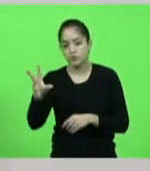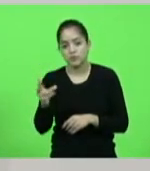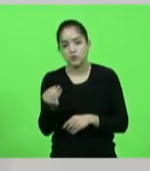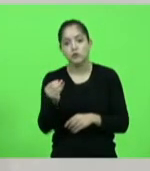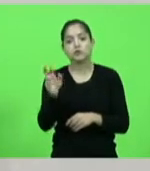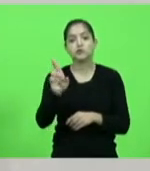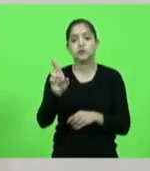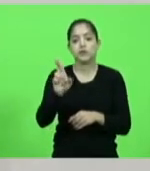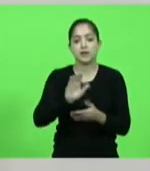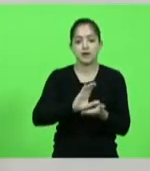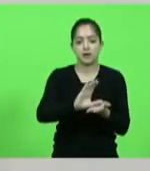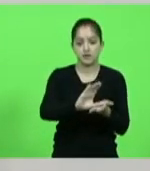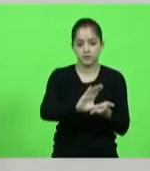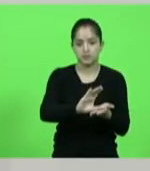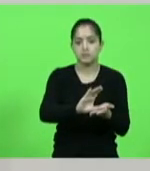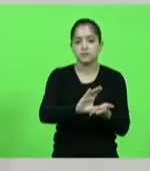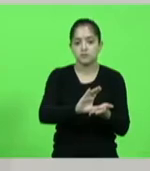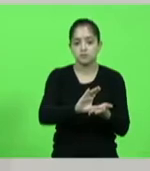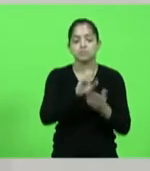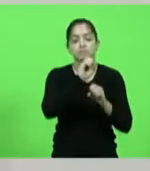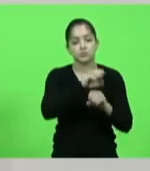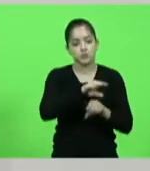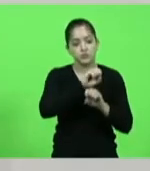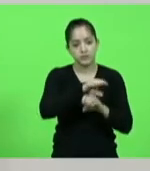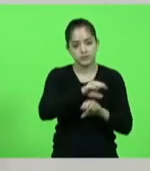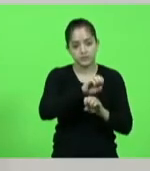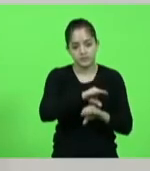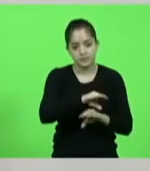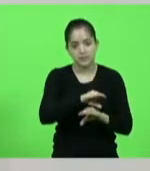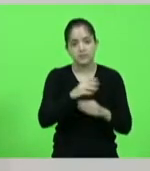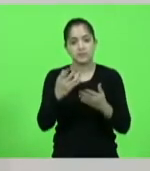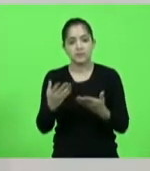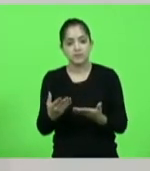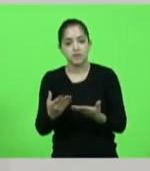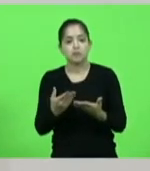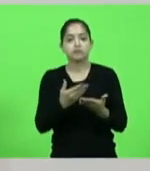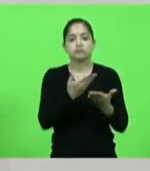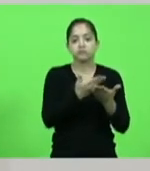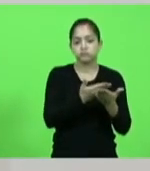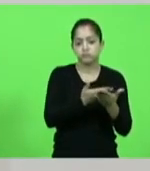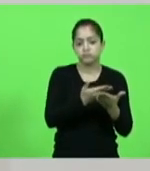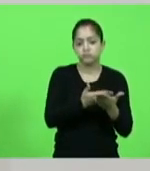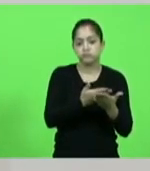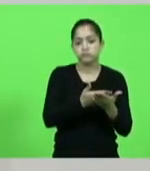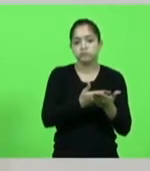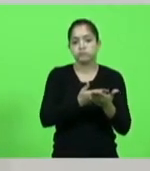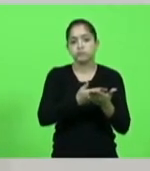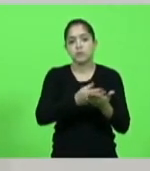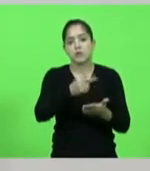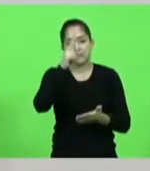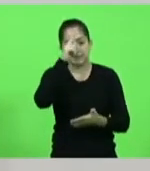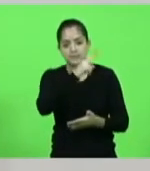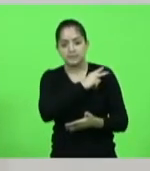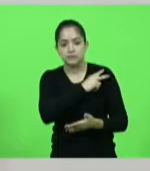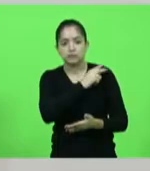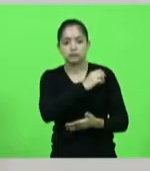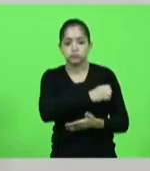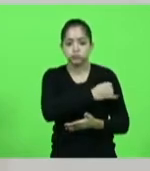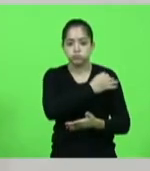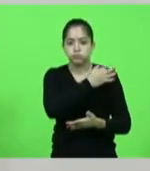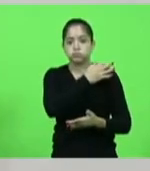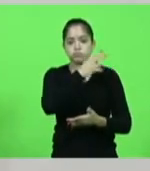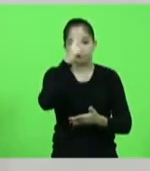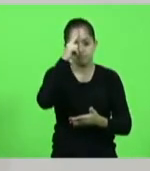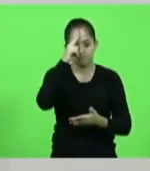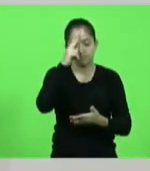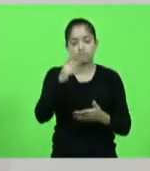nesse complexo, um complexo de ensino, onde haverá o estudo fundamental, o ensino médio, e, principalmente, que é a